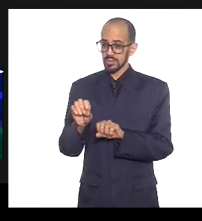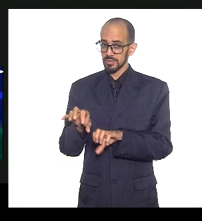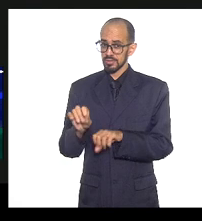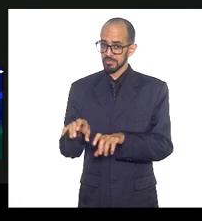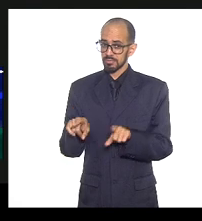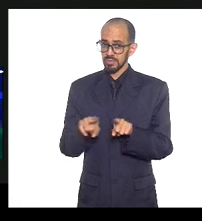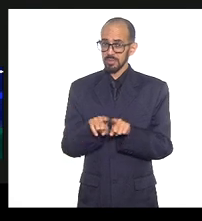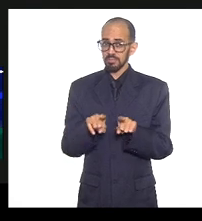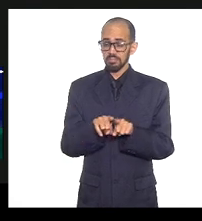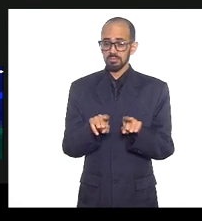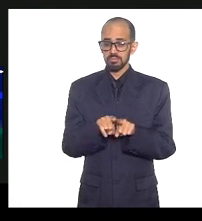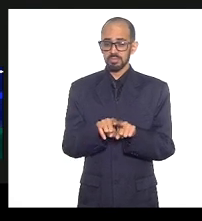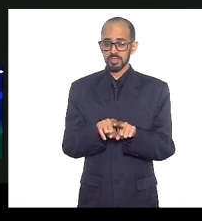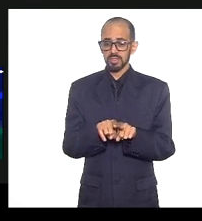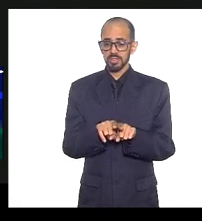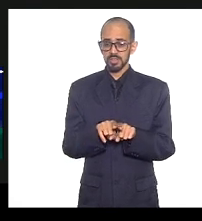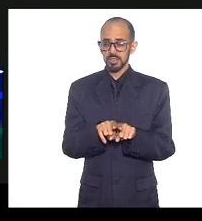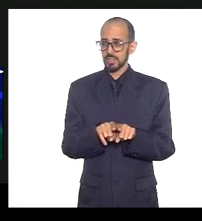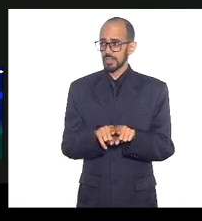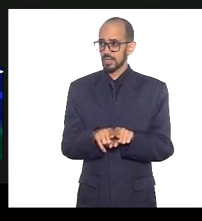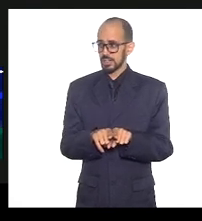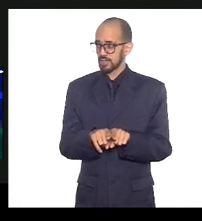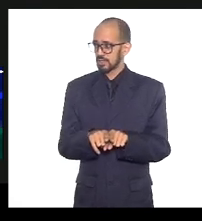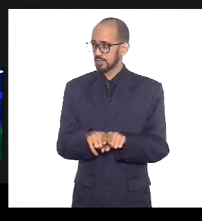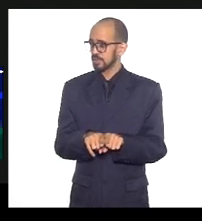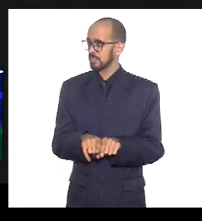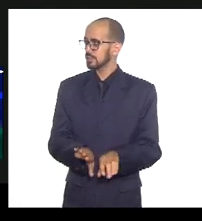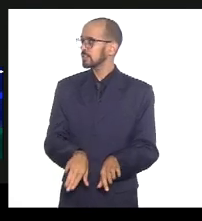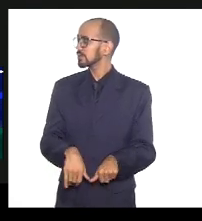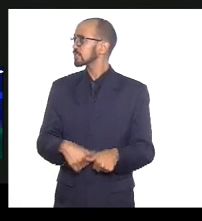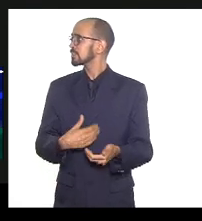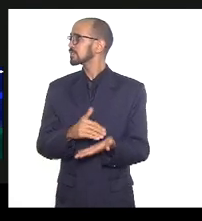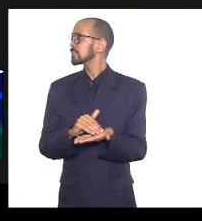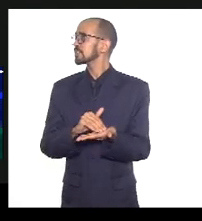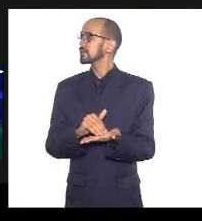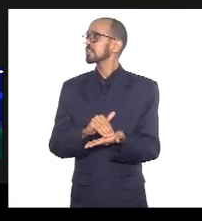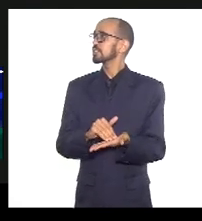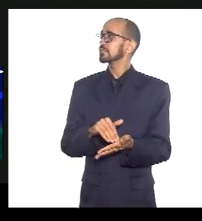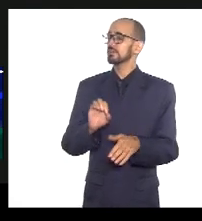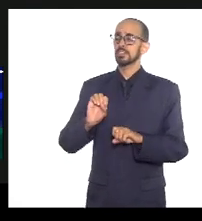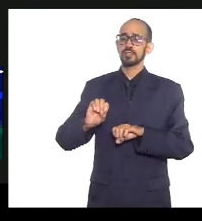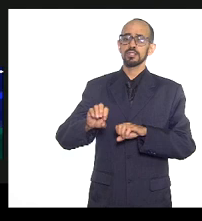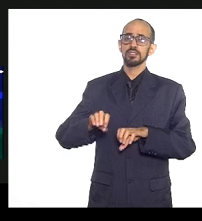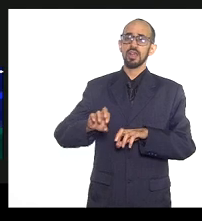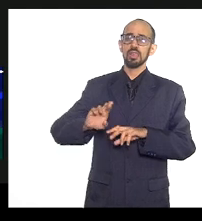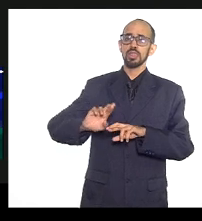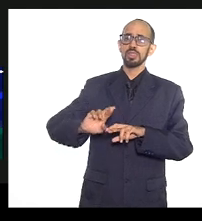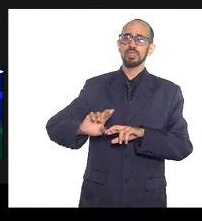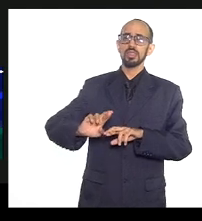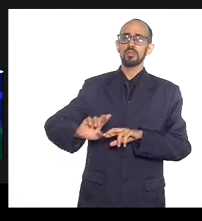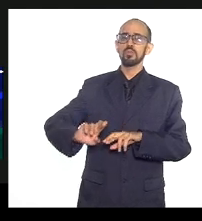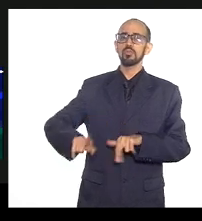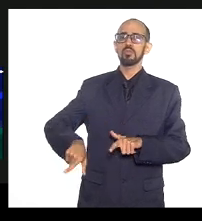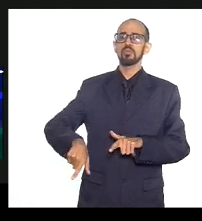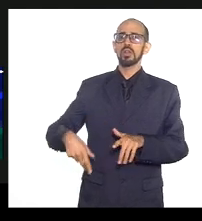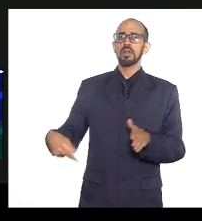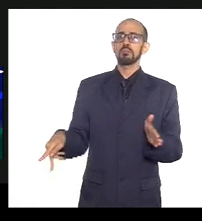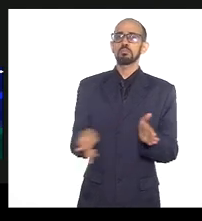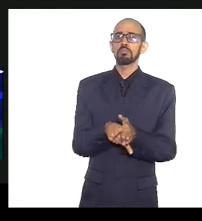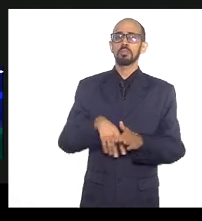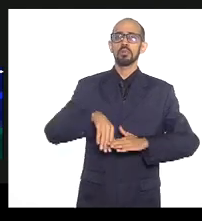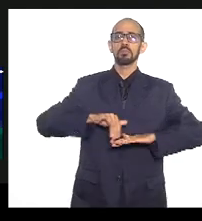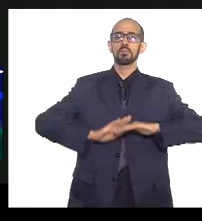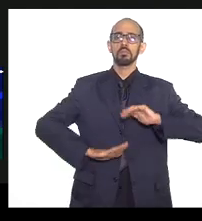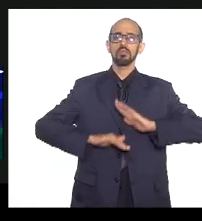secretário titulada da secretaria de educação também uma pessoa que não é do ramo da educação